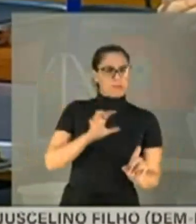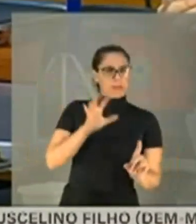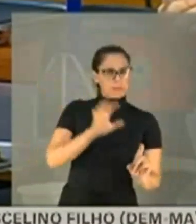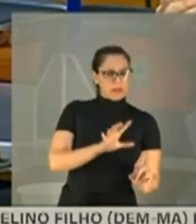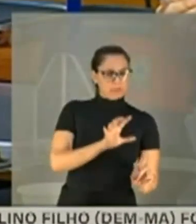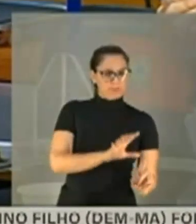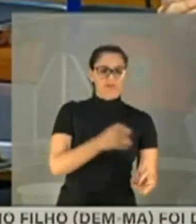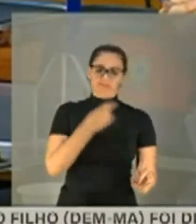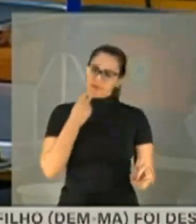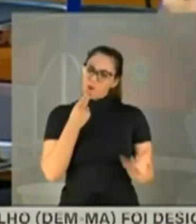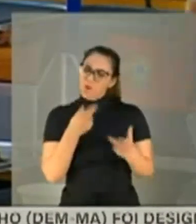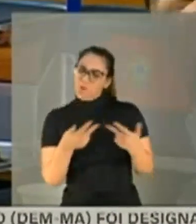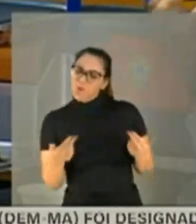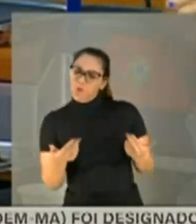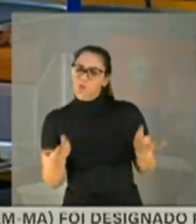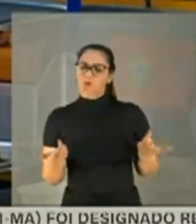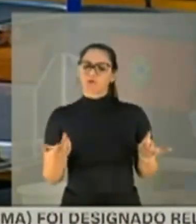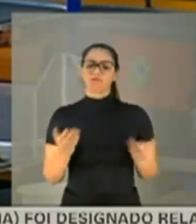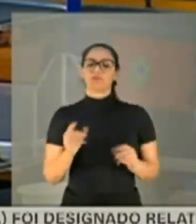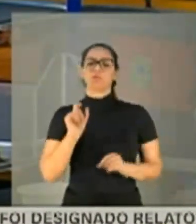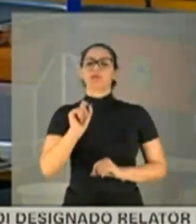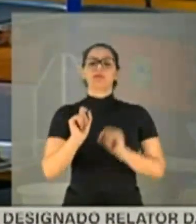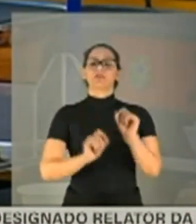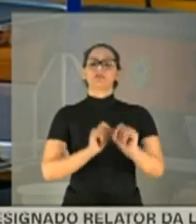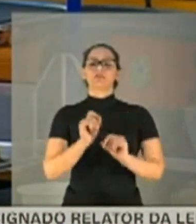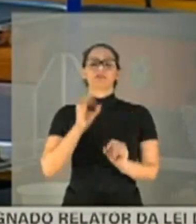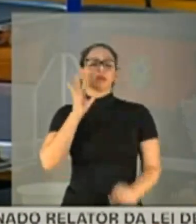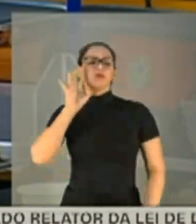sobre isso? E que providências o senhor tomou?